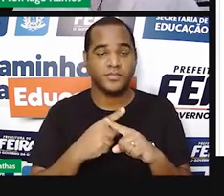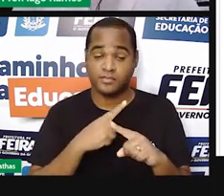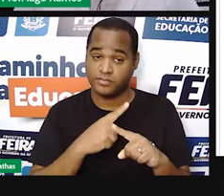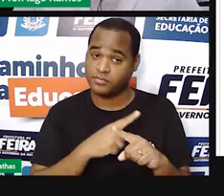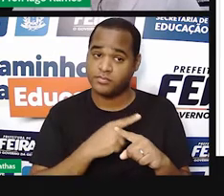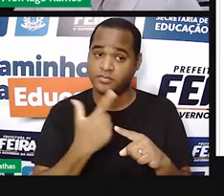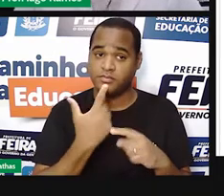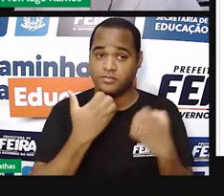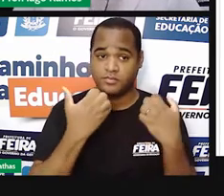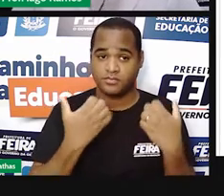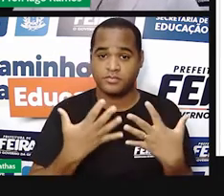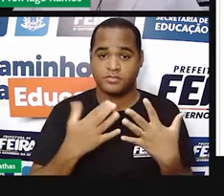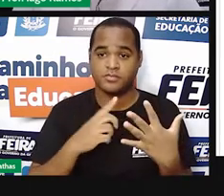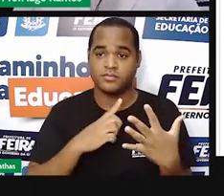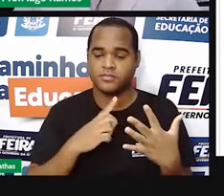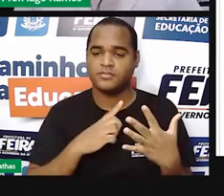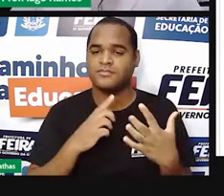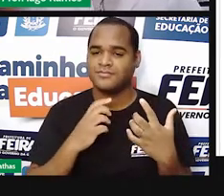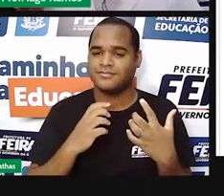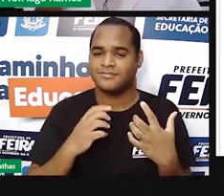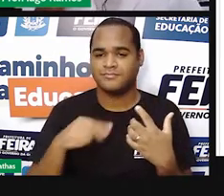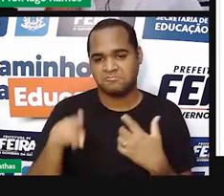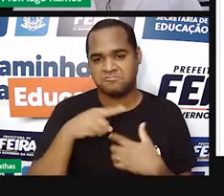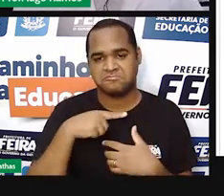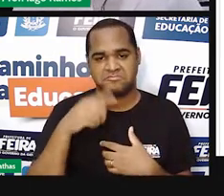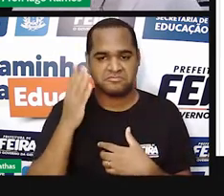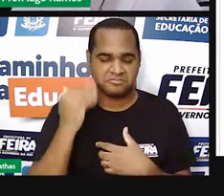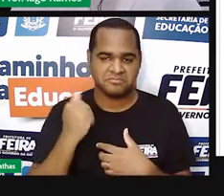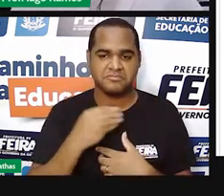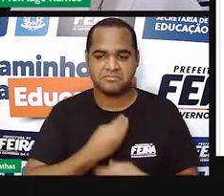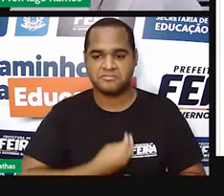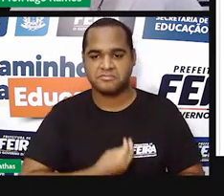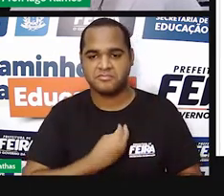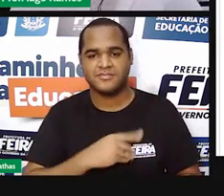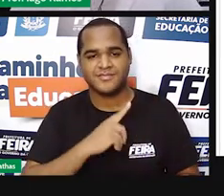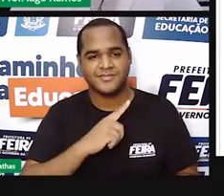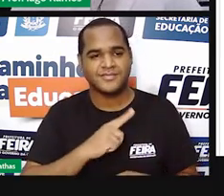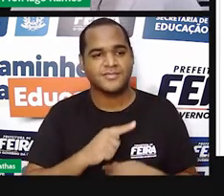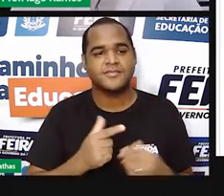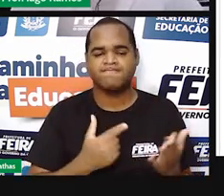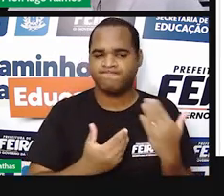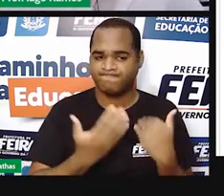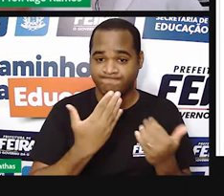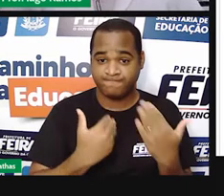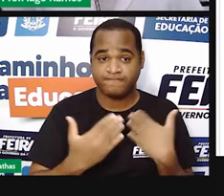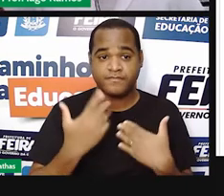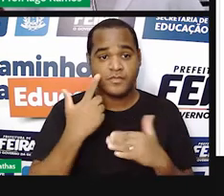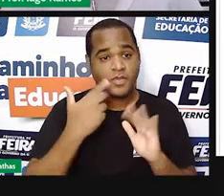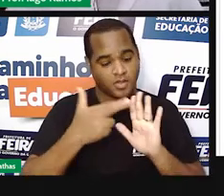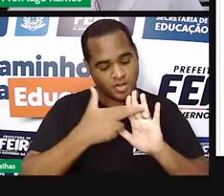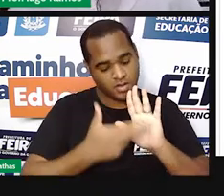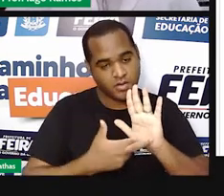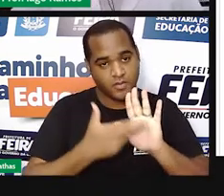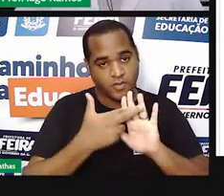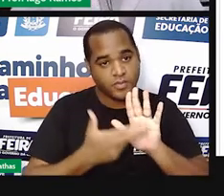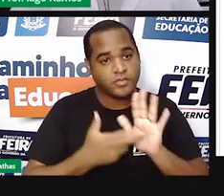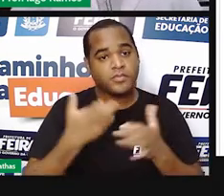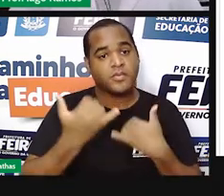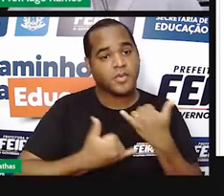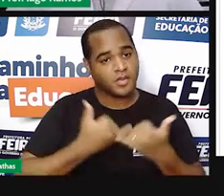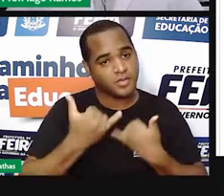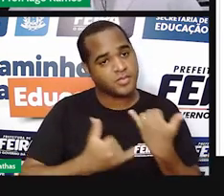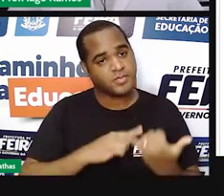e sabe que essa Tá bom então vamos lá e considere as regras do jogo da